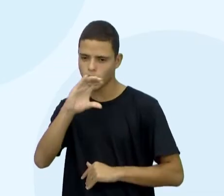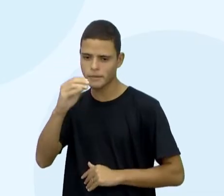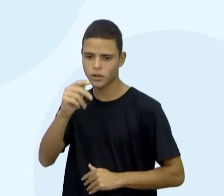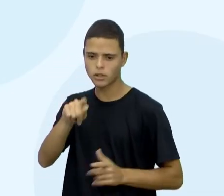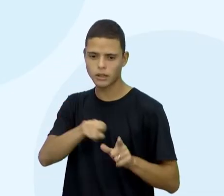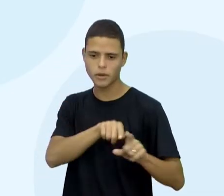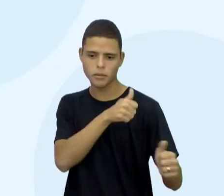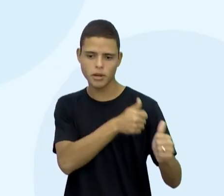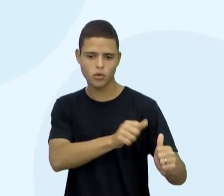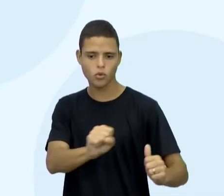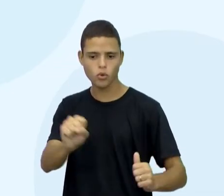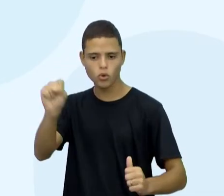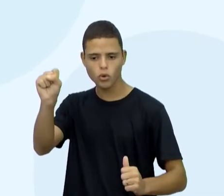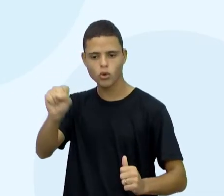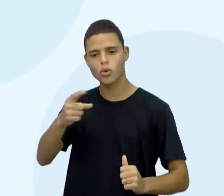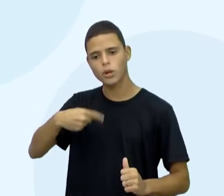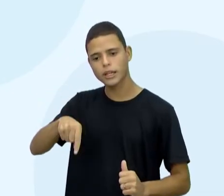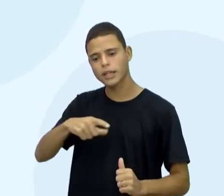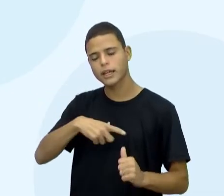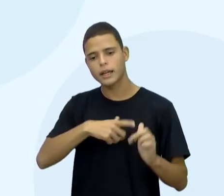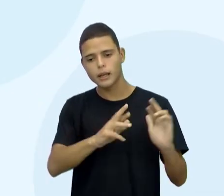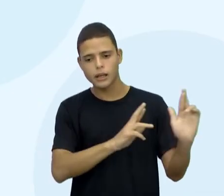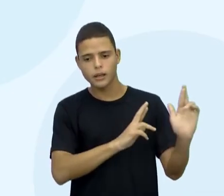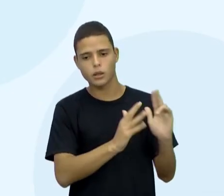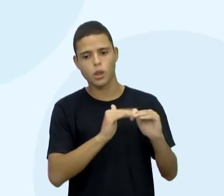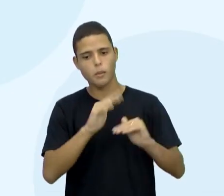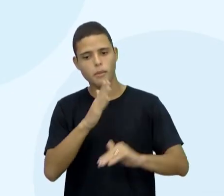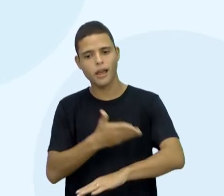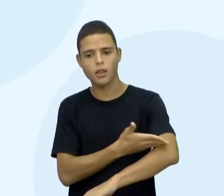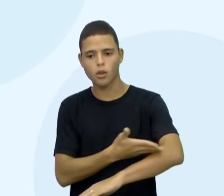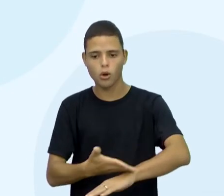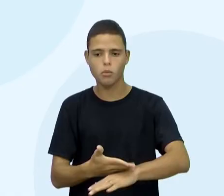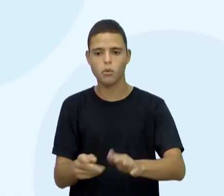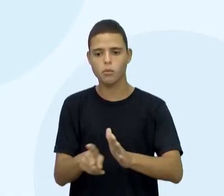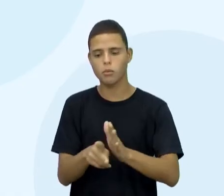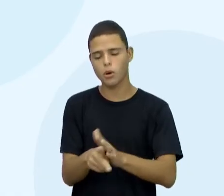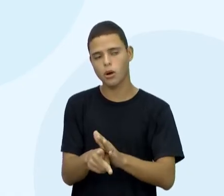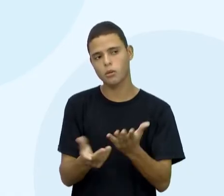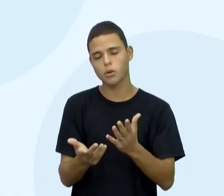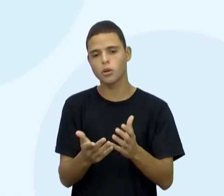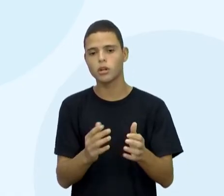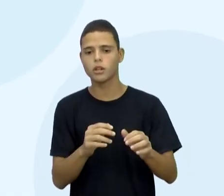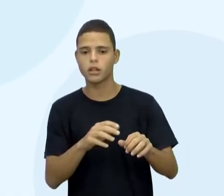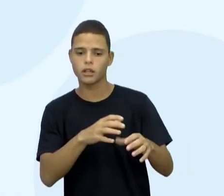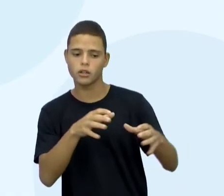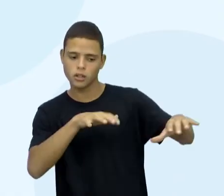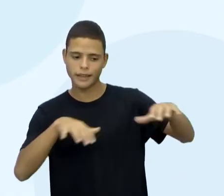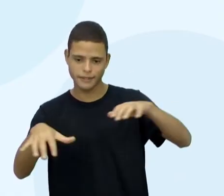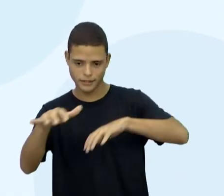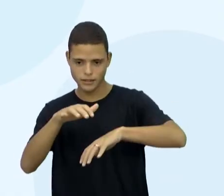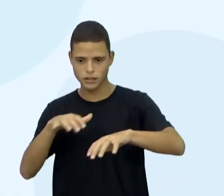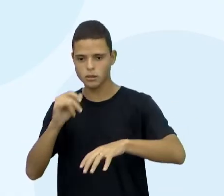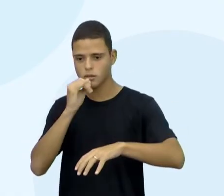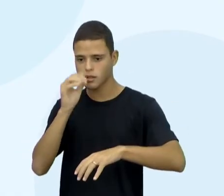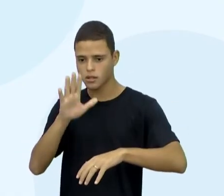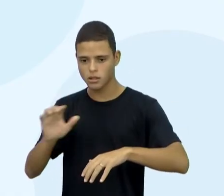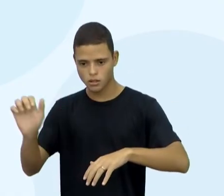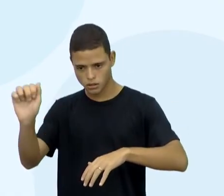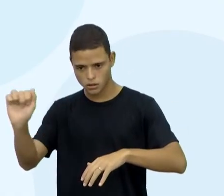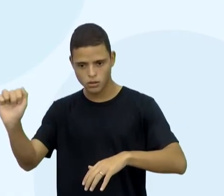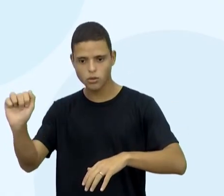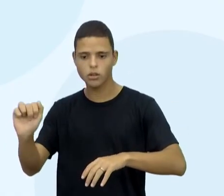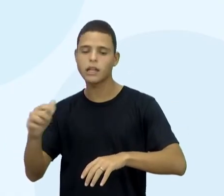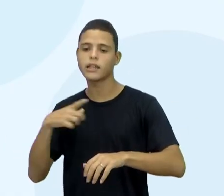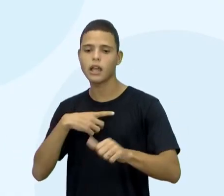né, ao sul, né, que nós temos uma relação mais com alguns continentes. Ele é diferente, por exemplo, do trópico de Câncer, que está